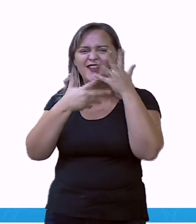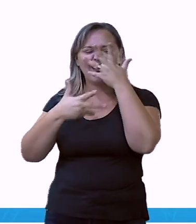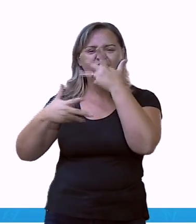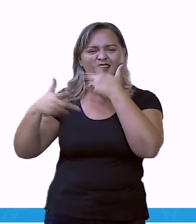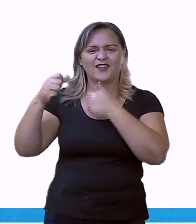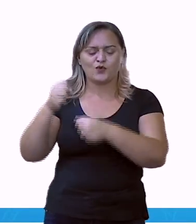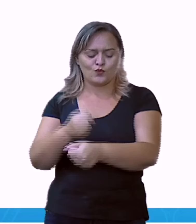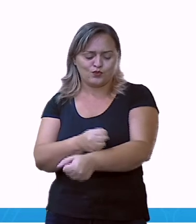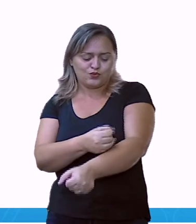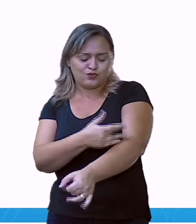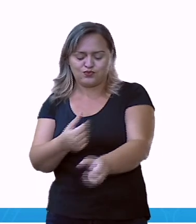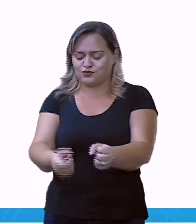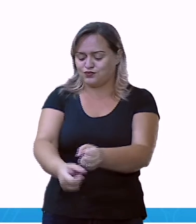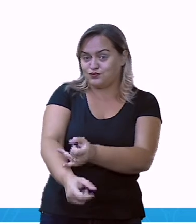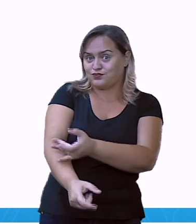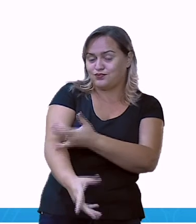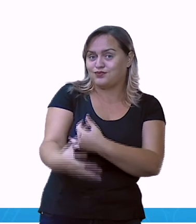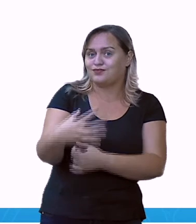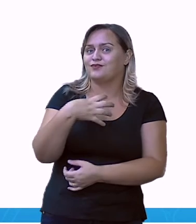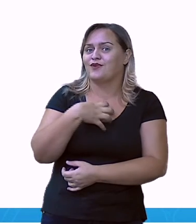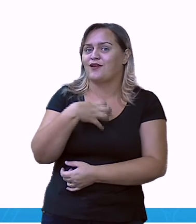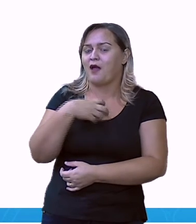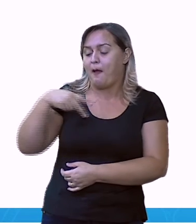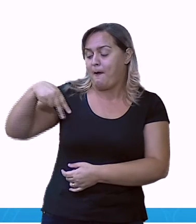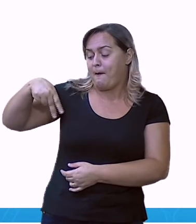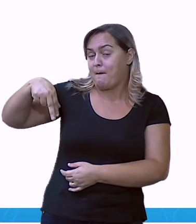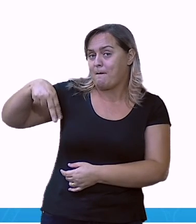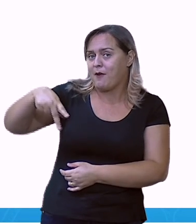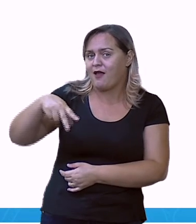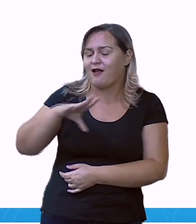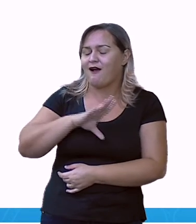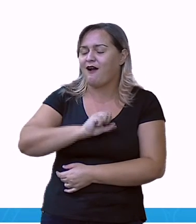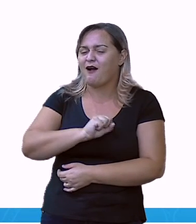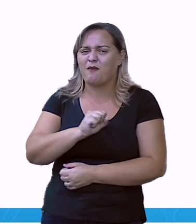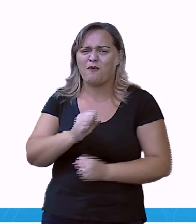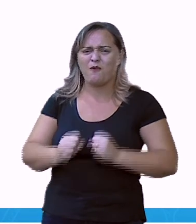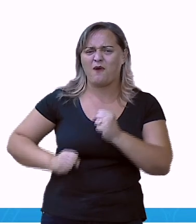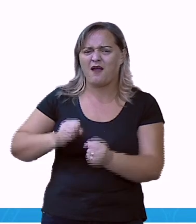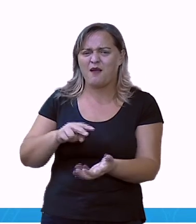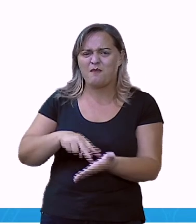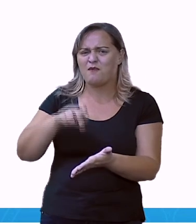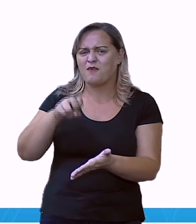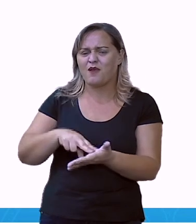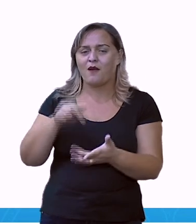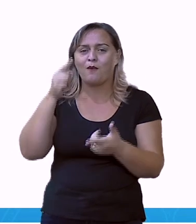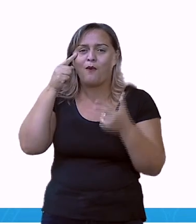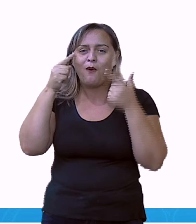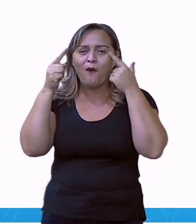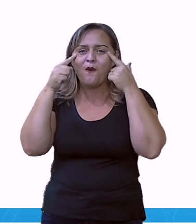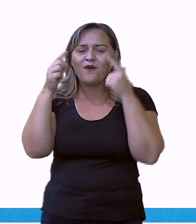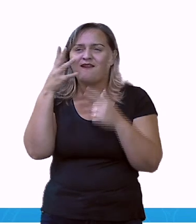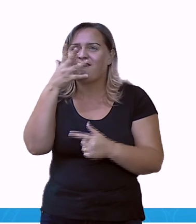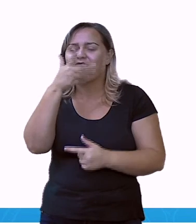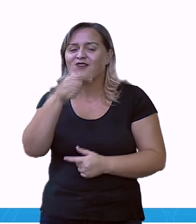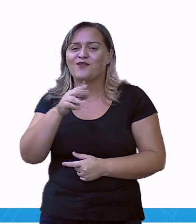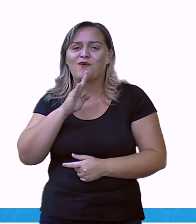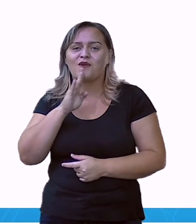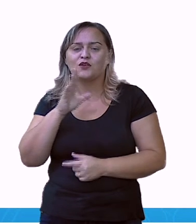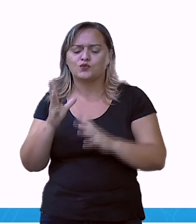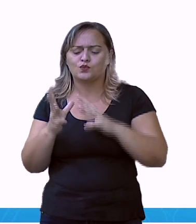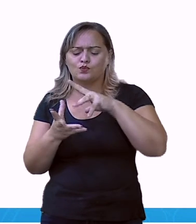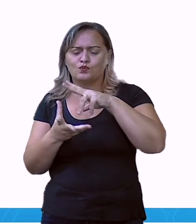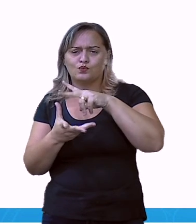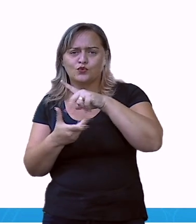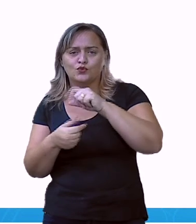e sentimentos, pernas que adoram correr e pular, olhos lindos que querem conhecer o mundo, tem 2 ouvidos